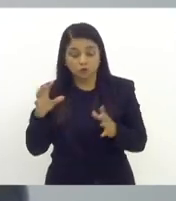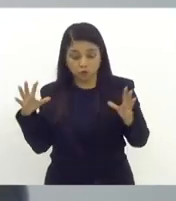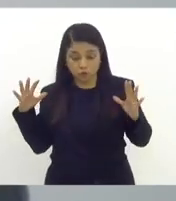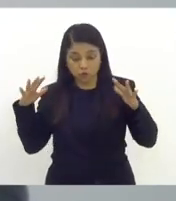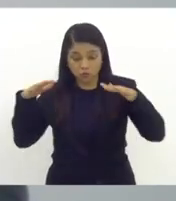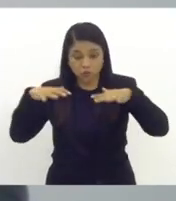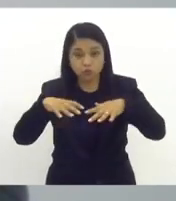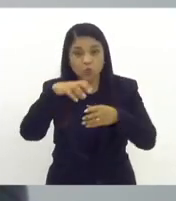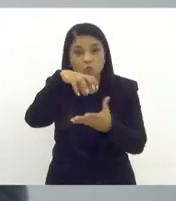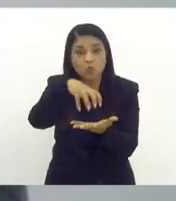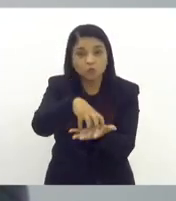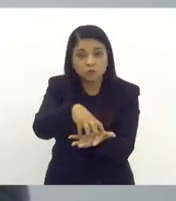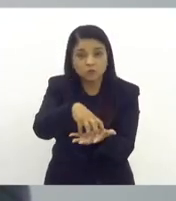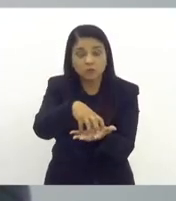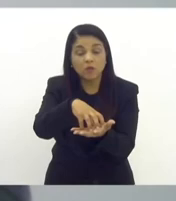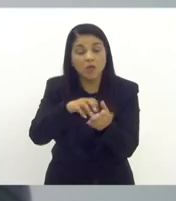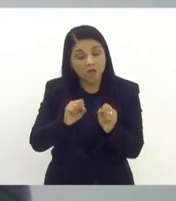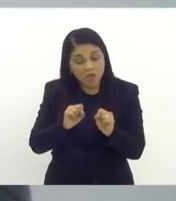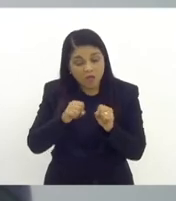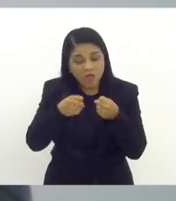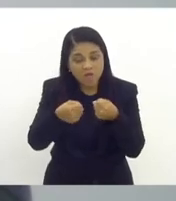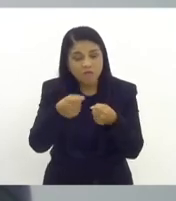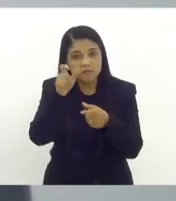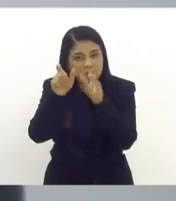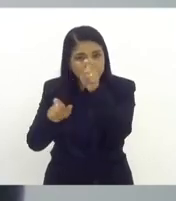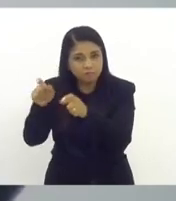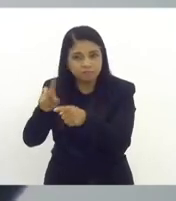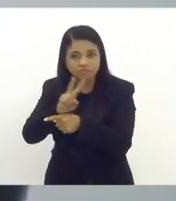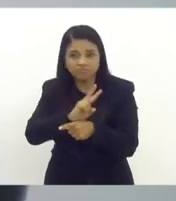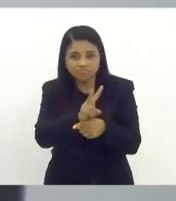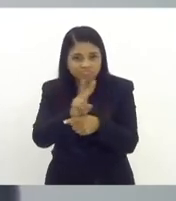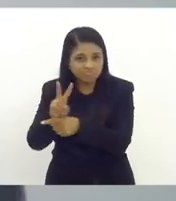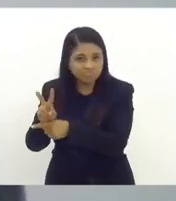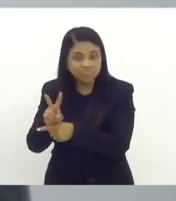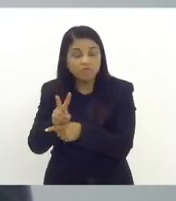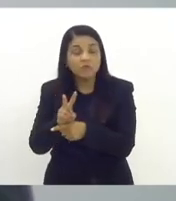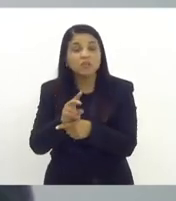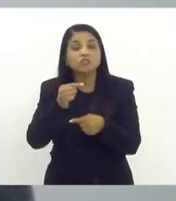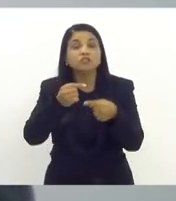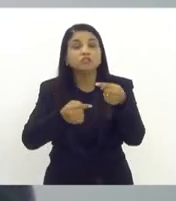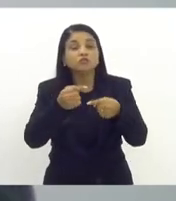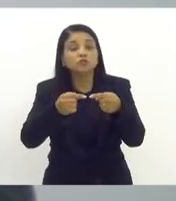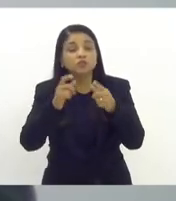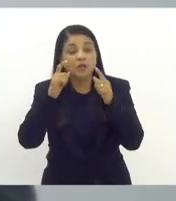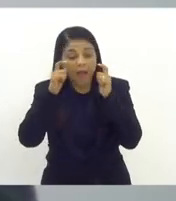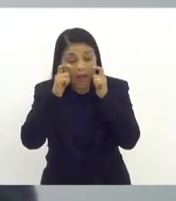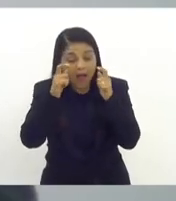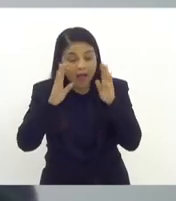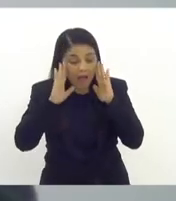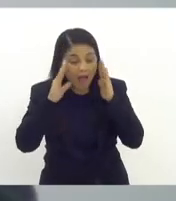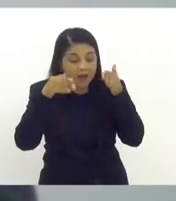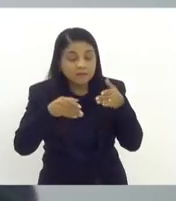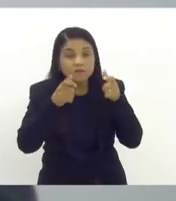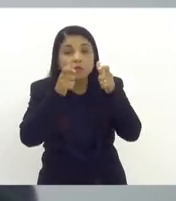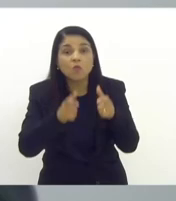para que eu possa reforçar reforçar os efetivos para que a gente possa discutir aonde eu vou dar a maior atenção